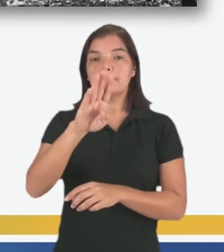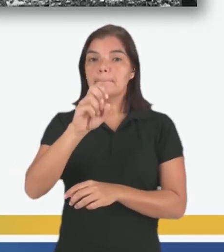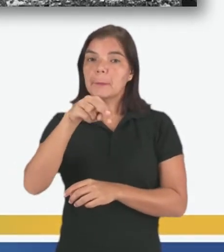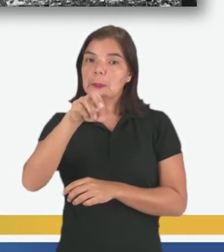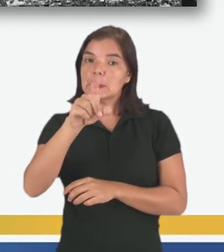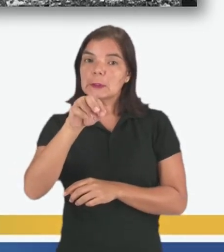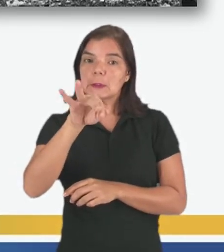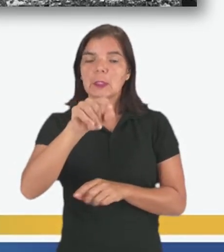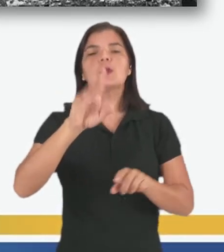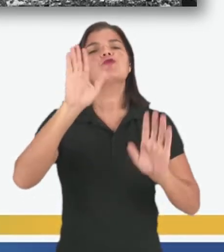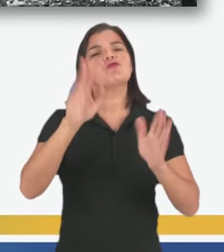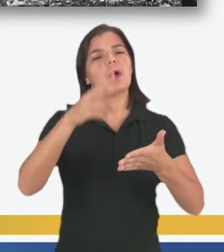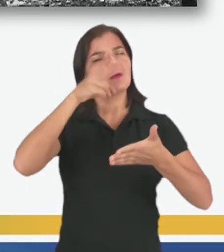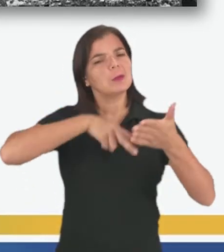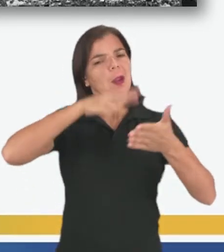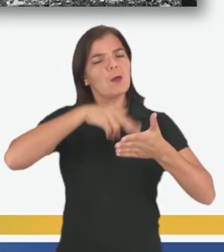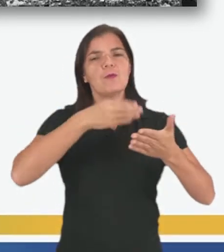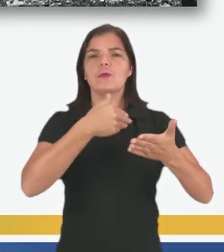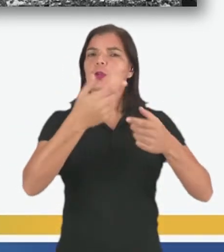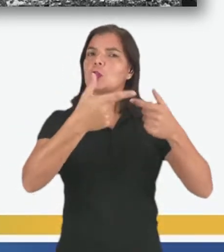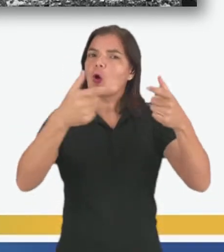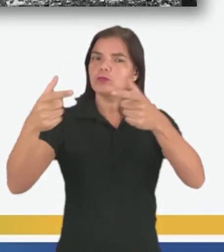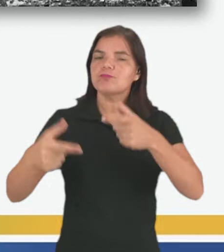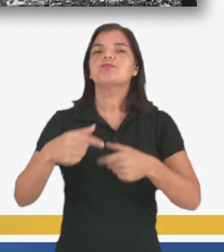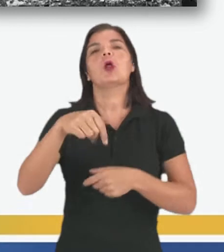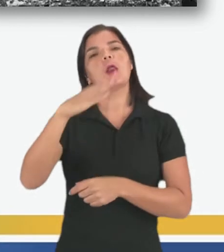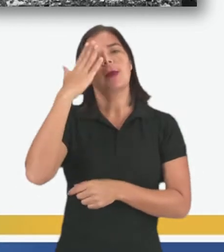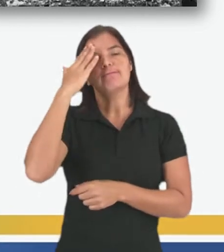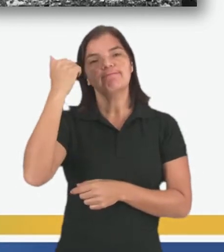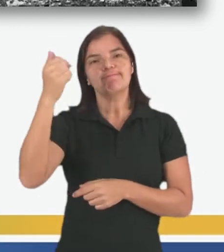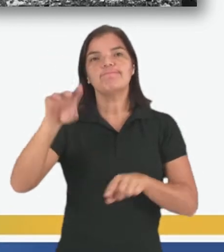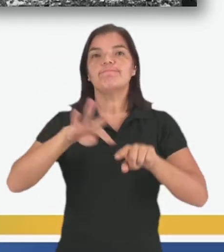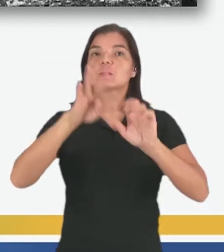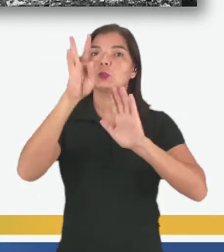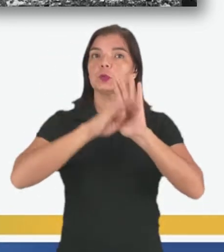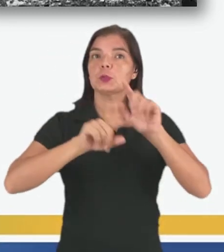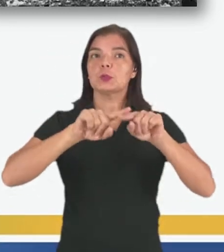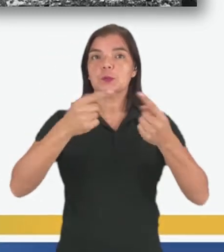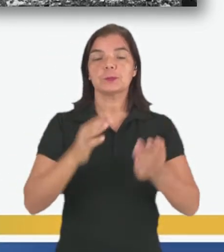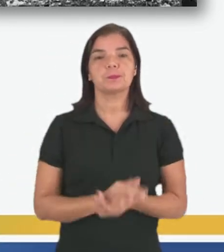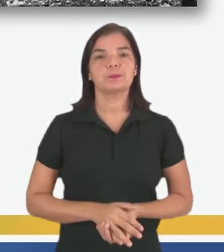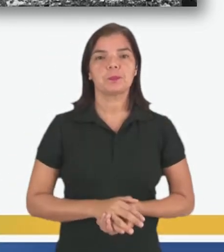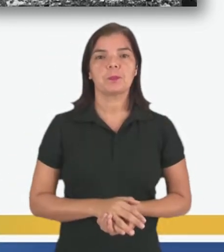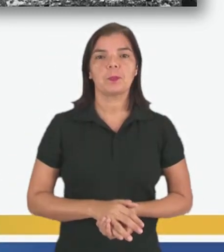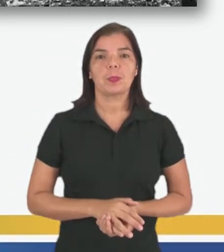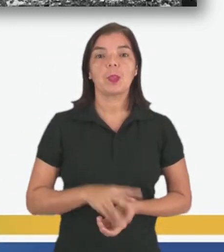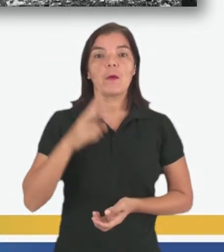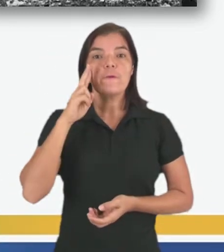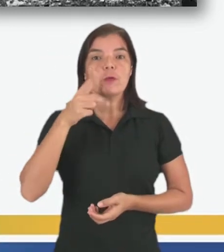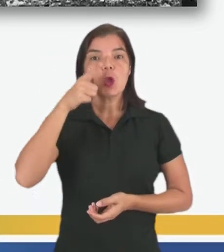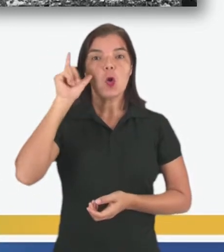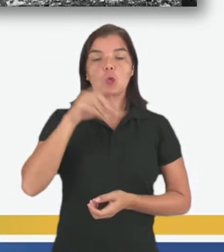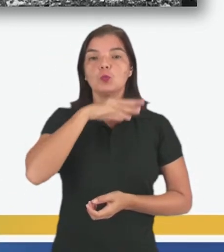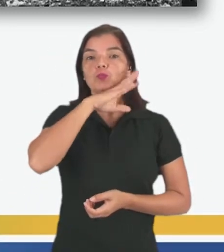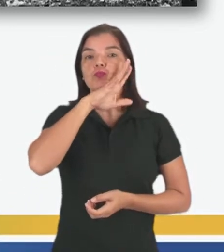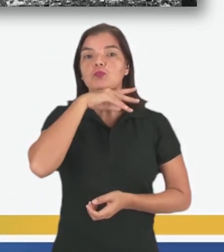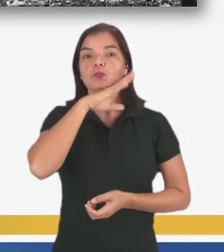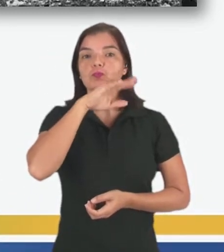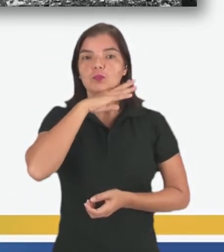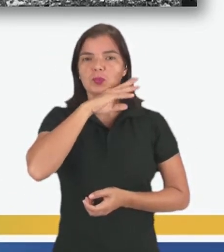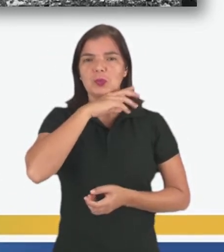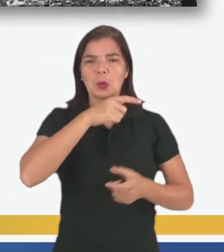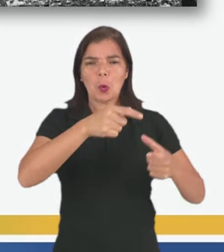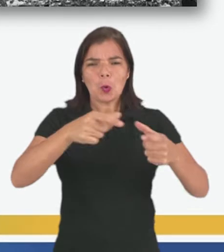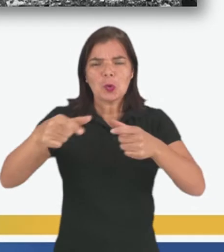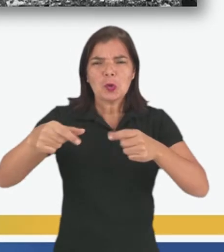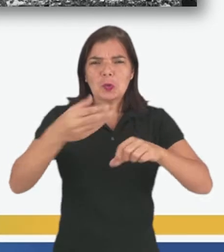ter lido esse poema em algum lugar, porque ele é bastante famoso, e diz assim: Vi ontem um bicho na